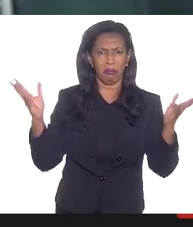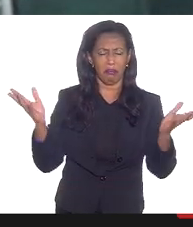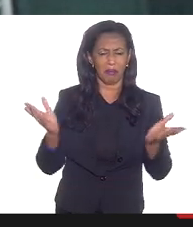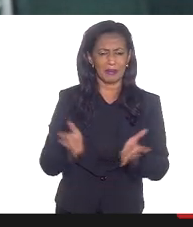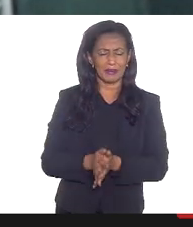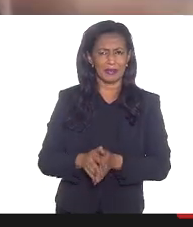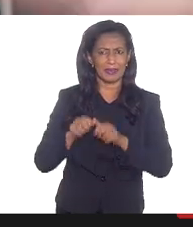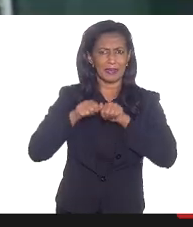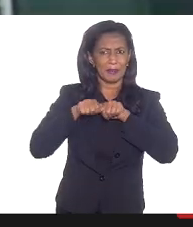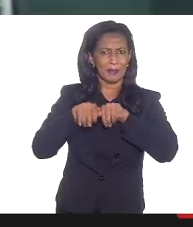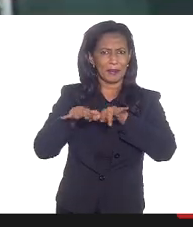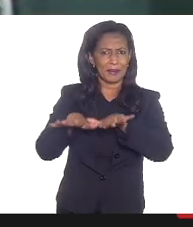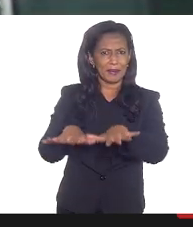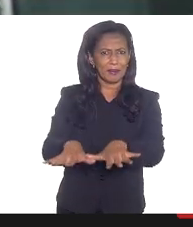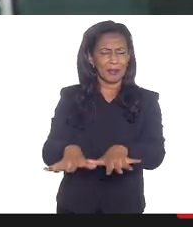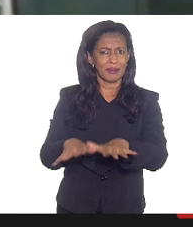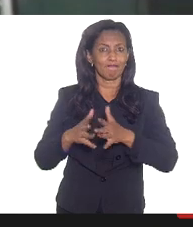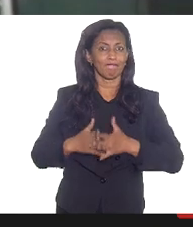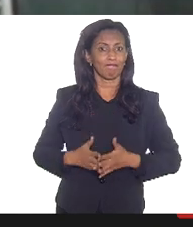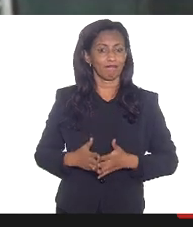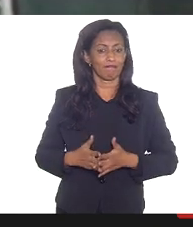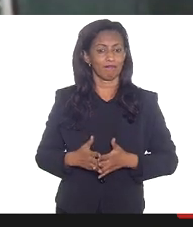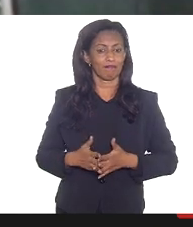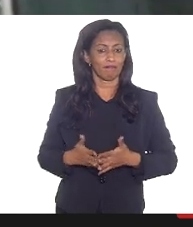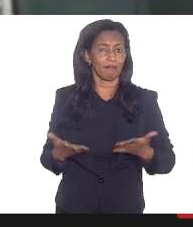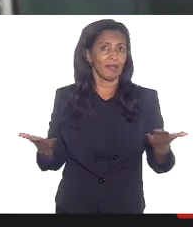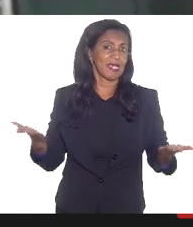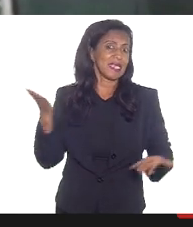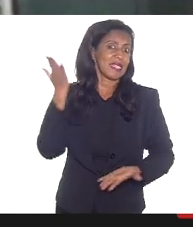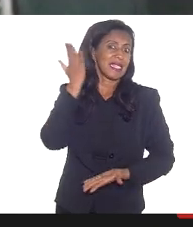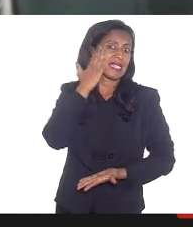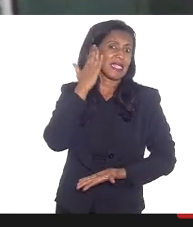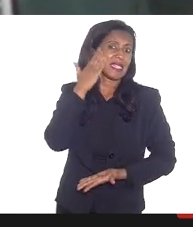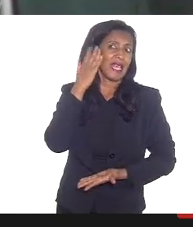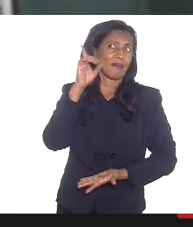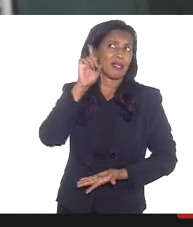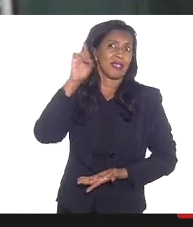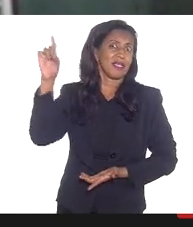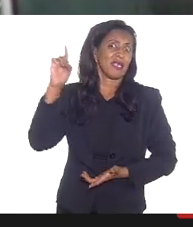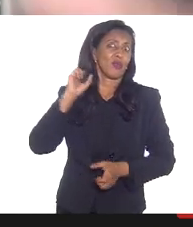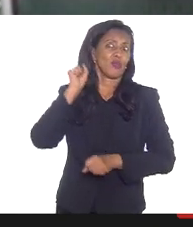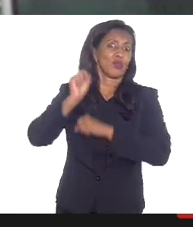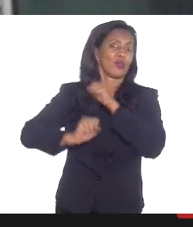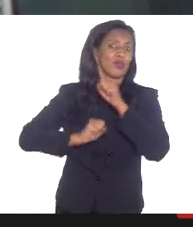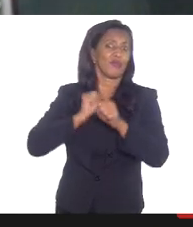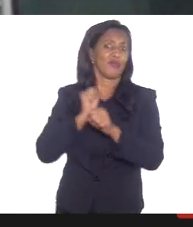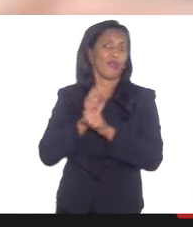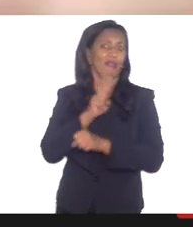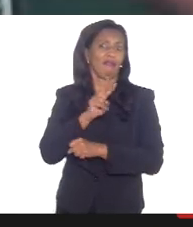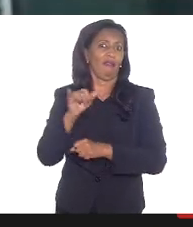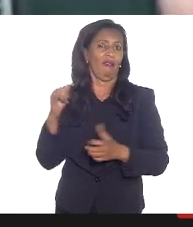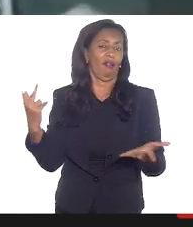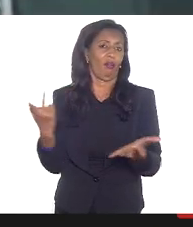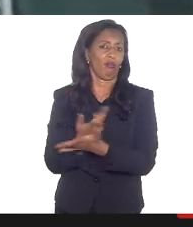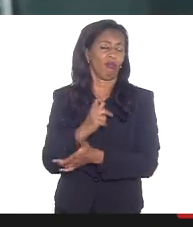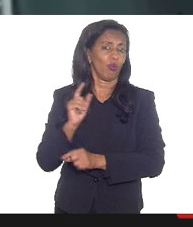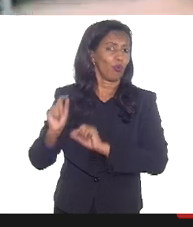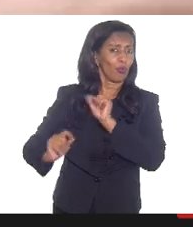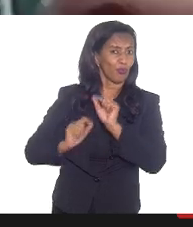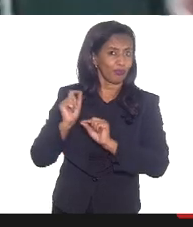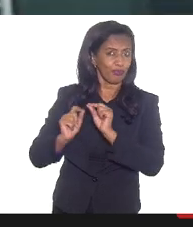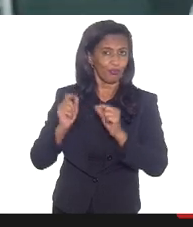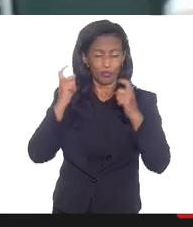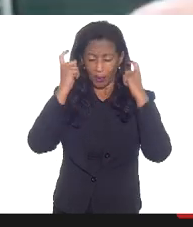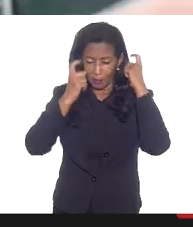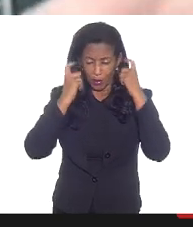pandemia, e sabe-se Deus o que vai acontecer ano que vem. Então, a gente tem muita preocupação de